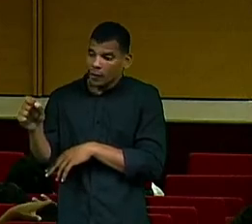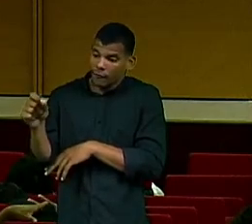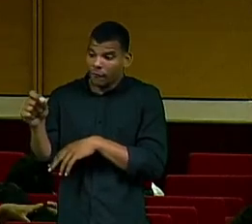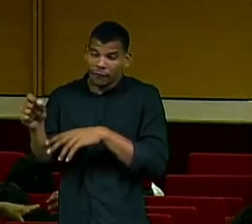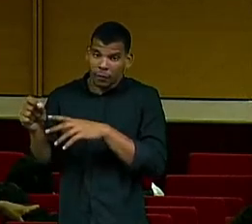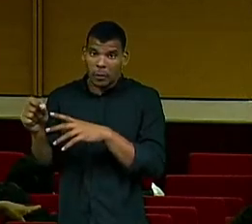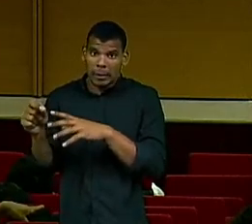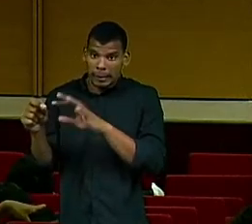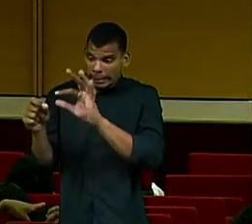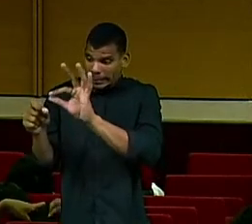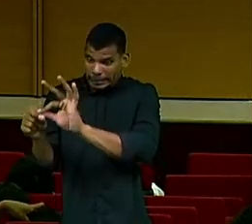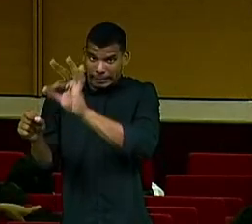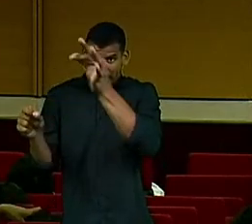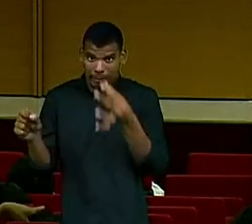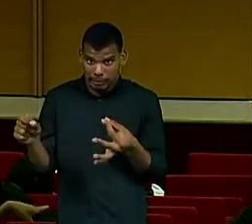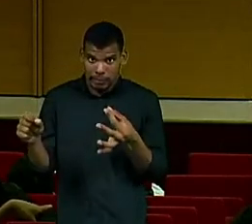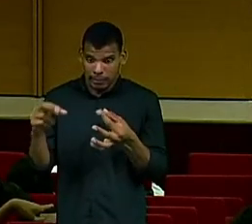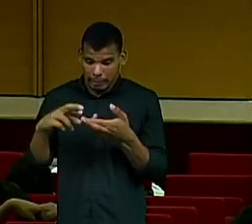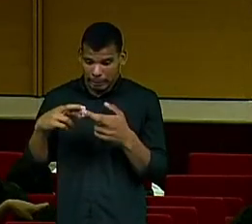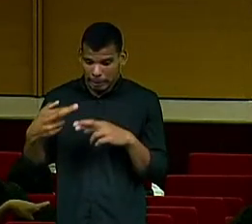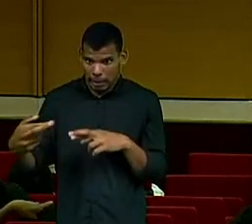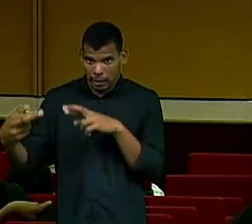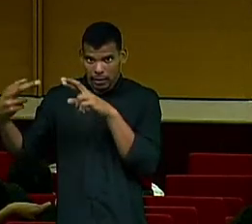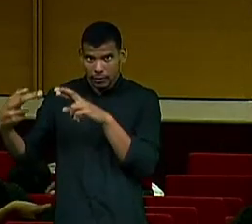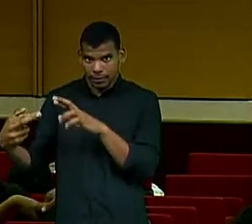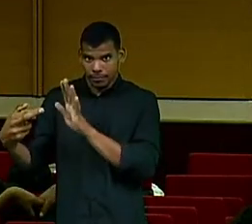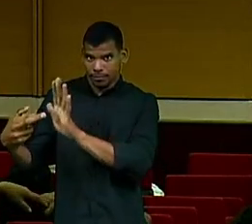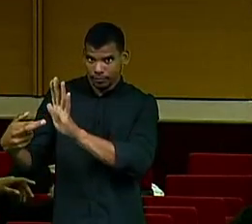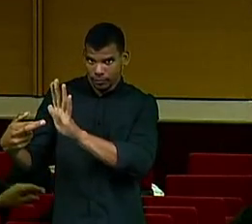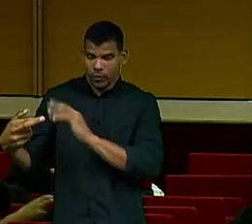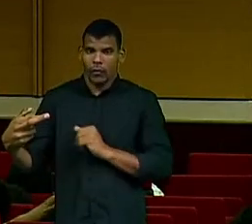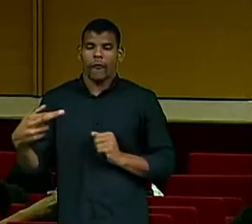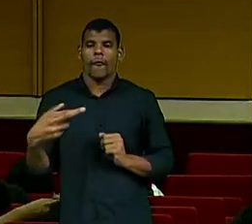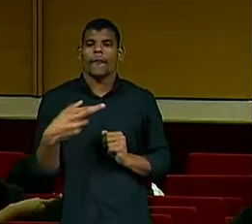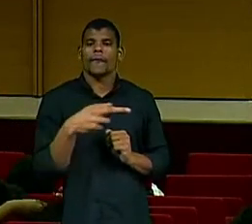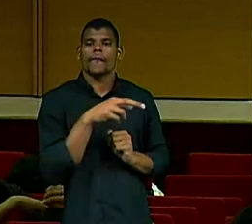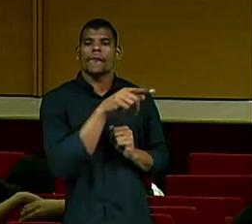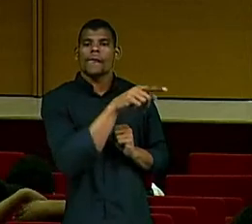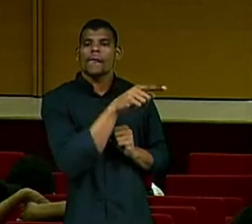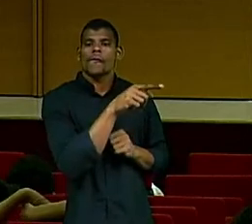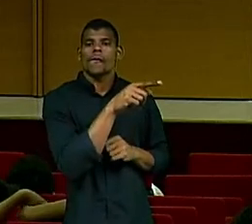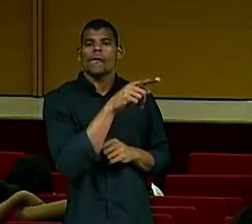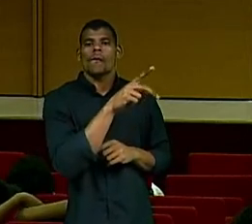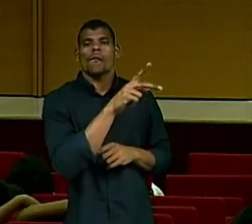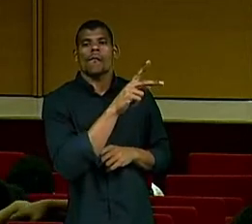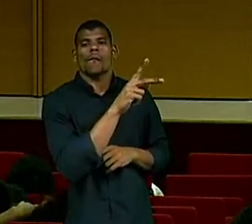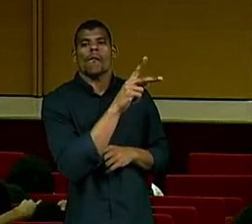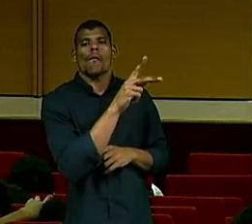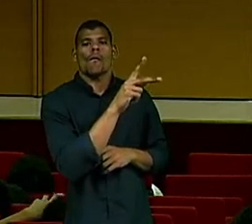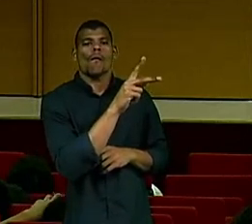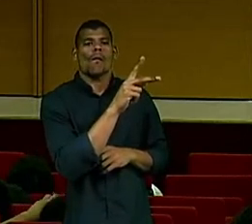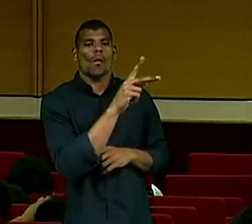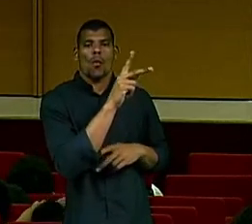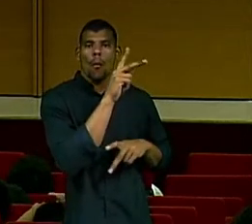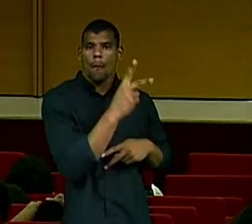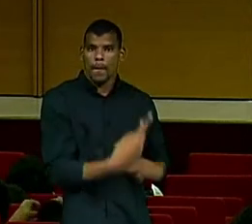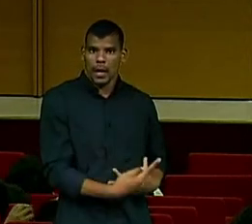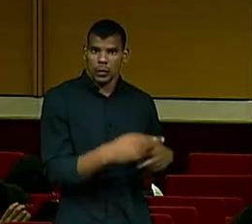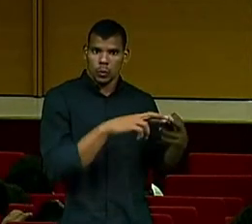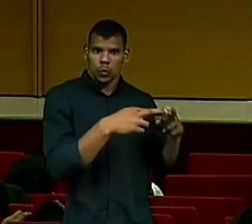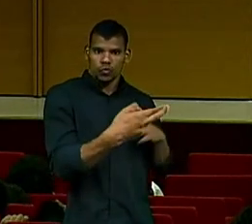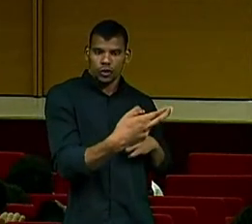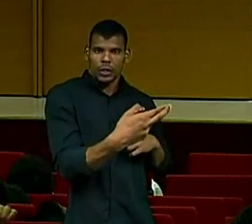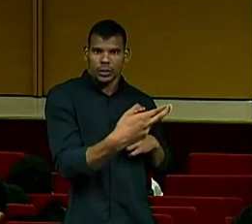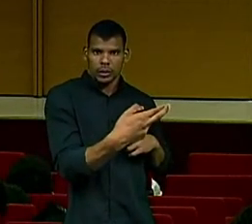não fazem embrionária ainda né e colocar o Gênio do hormônio do crescimento humano no rato